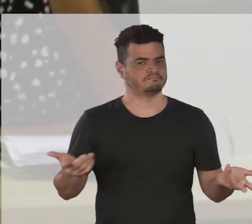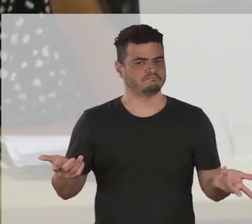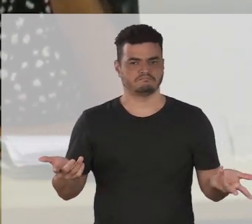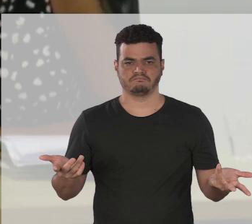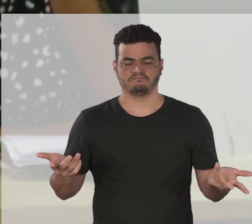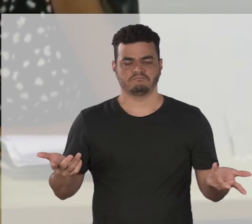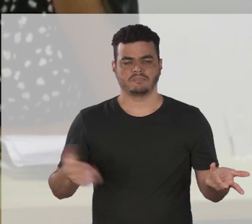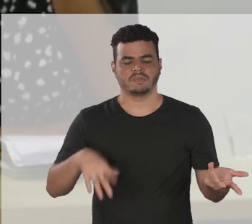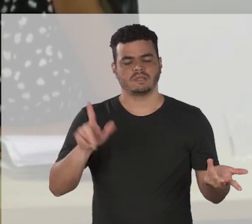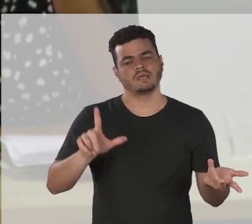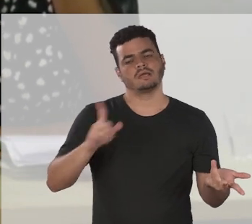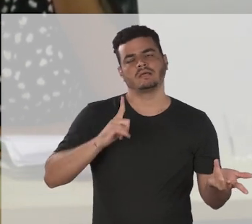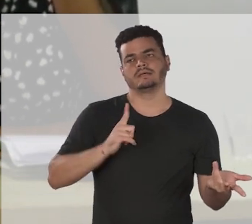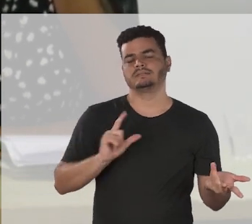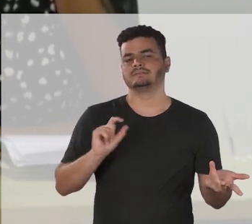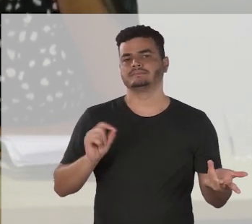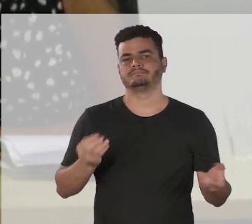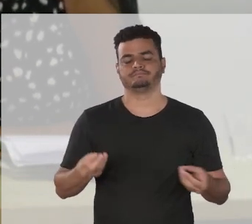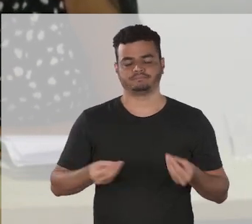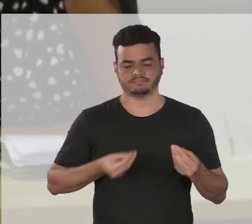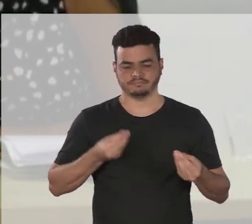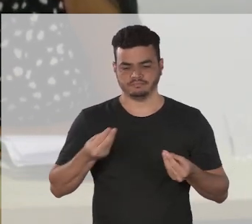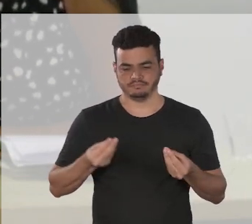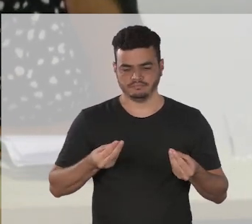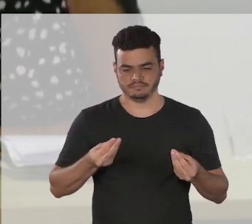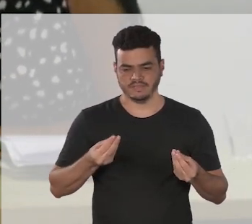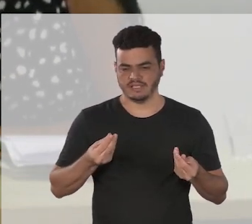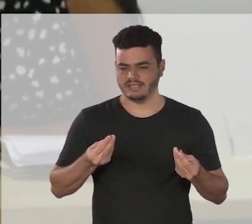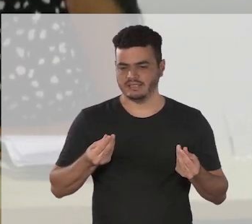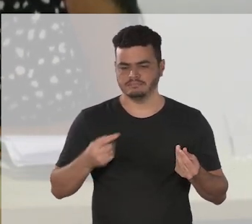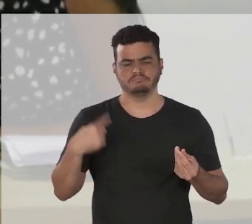Vejamos. Isso, né? Digamos,